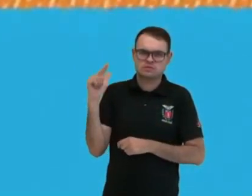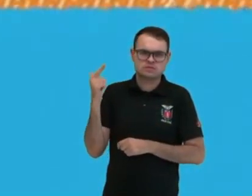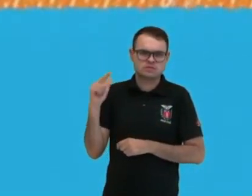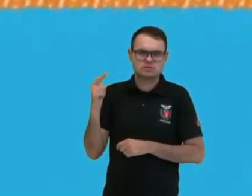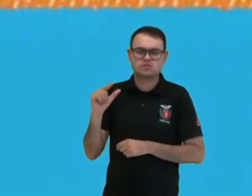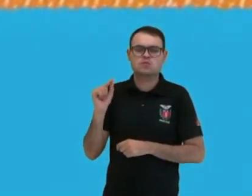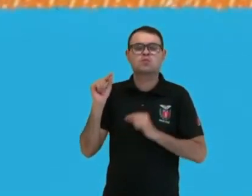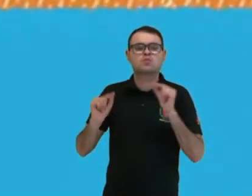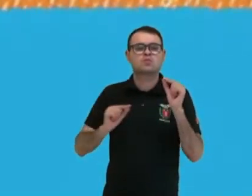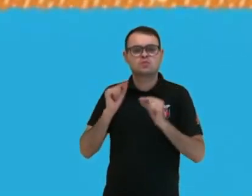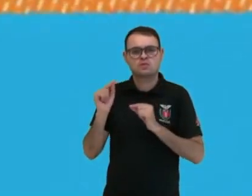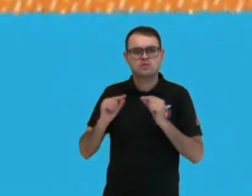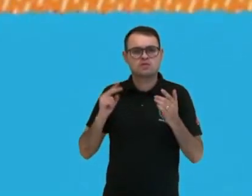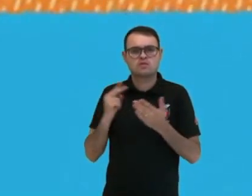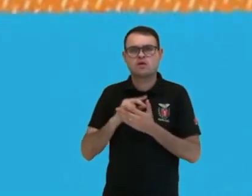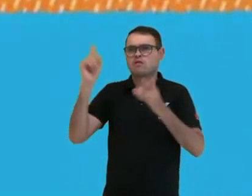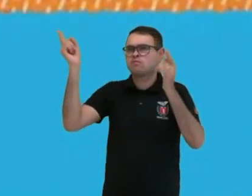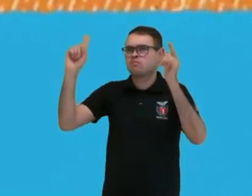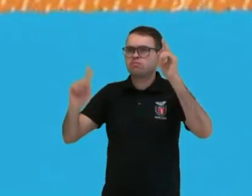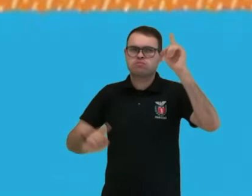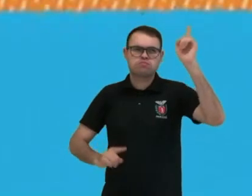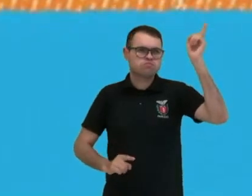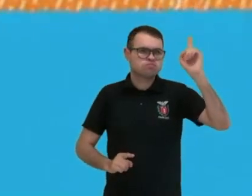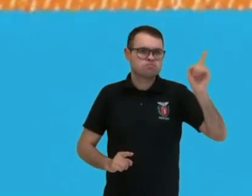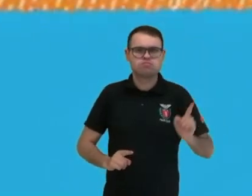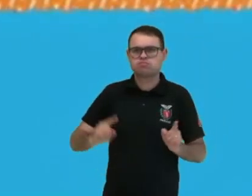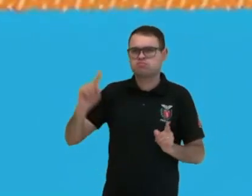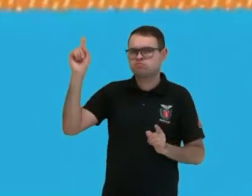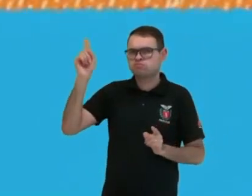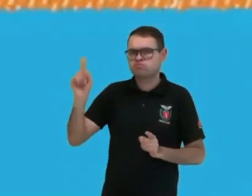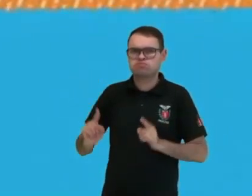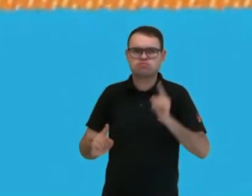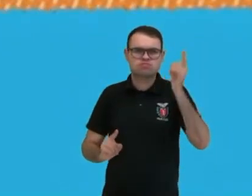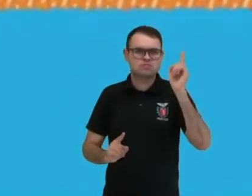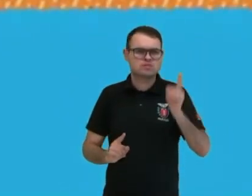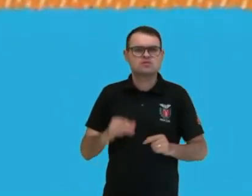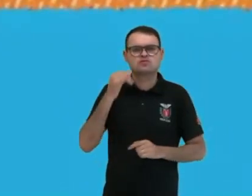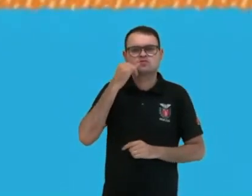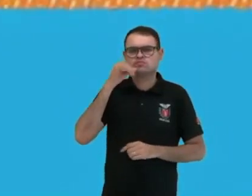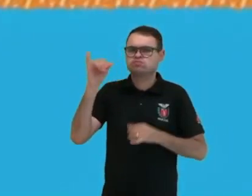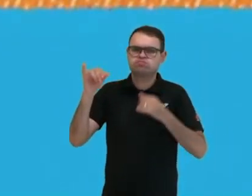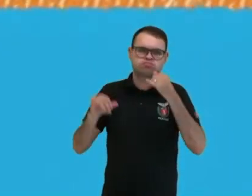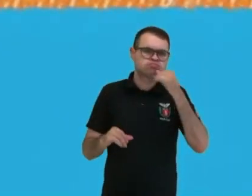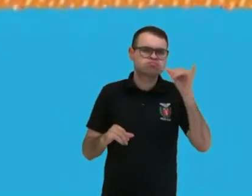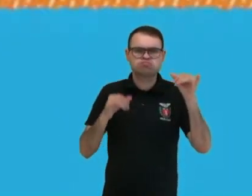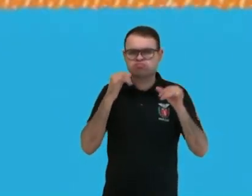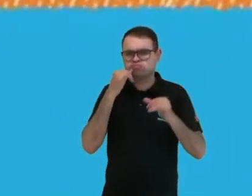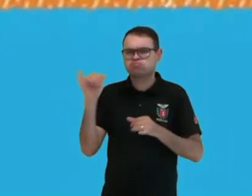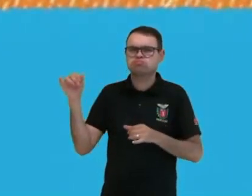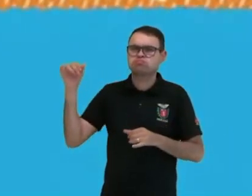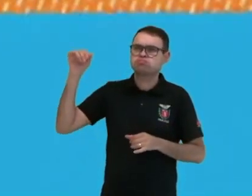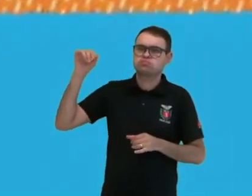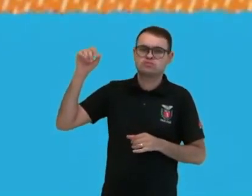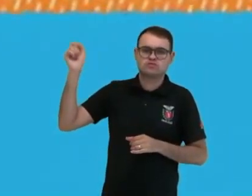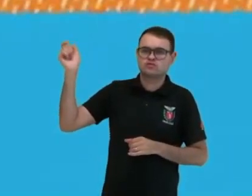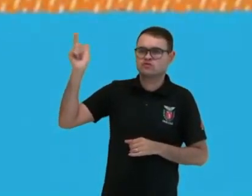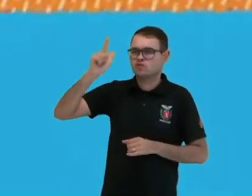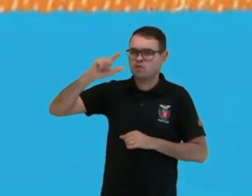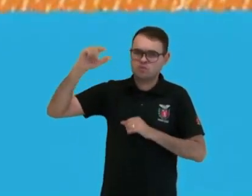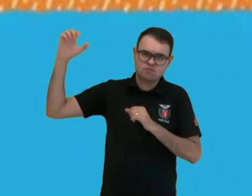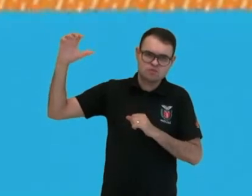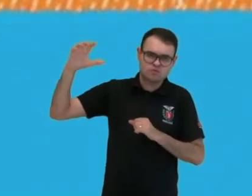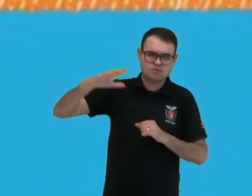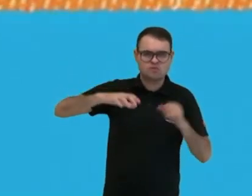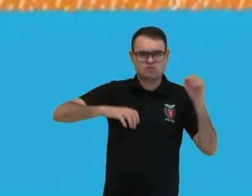o quê? Raios, descargas elétricas, os raios ultravioleta do Sol